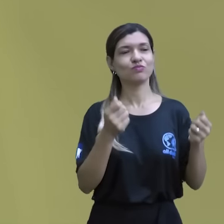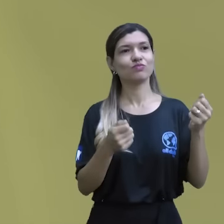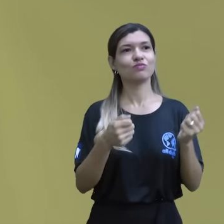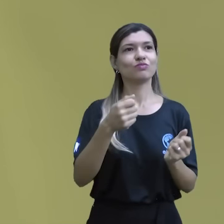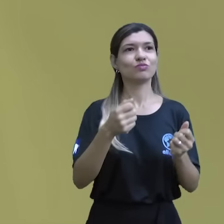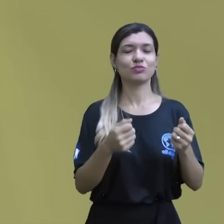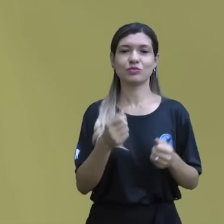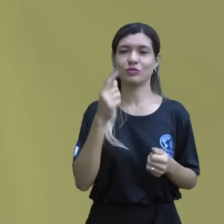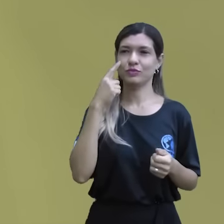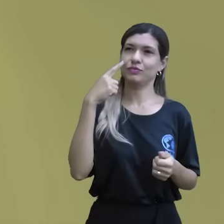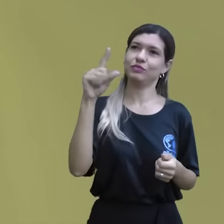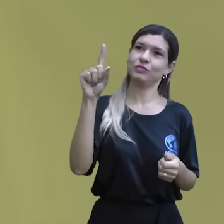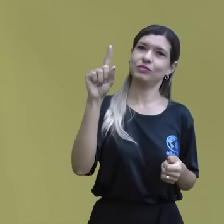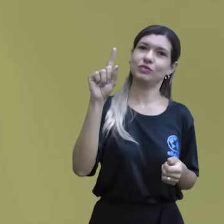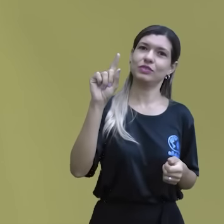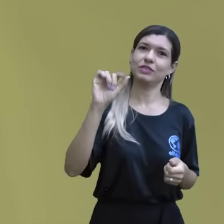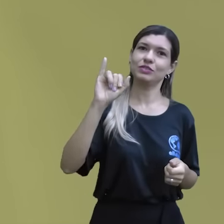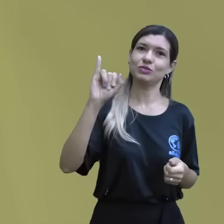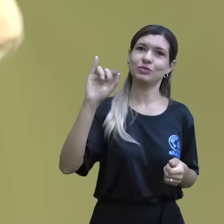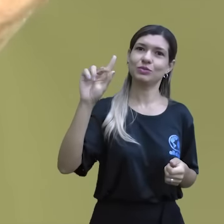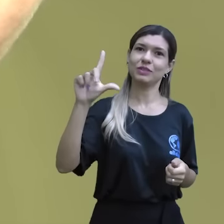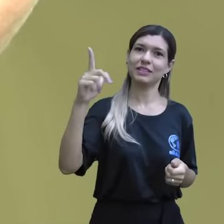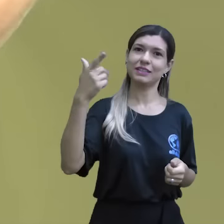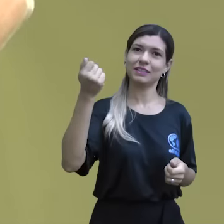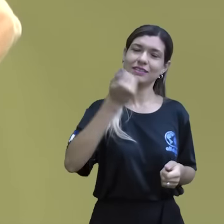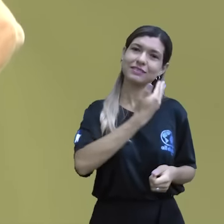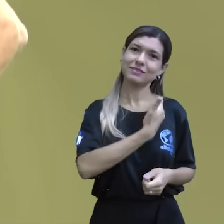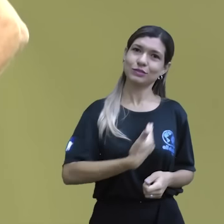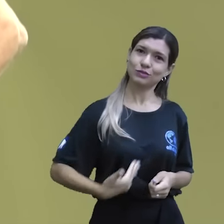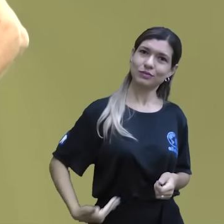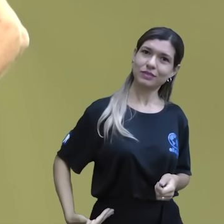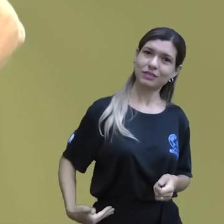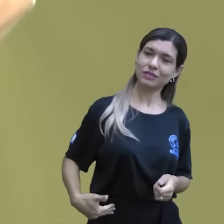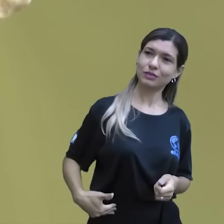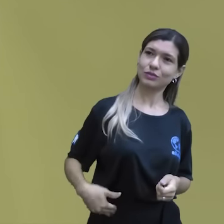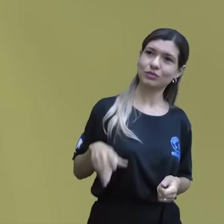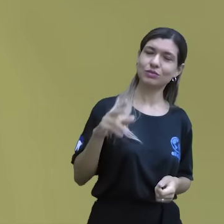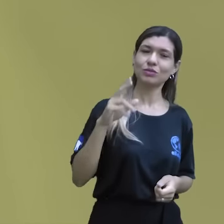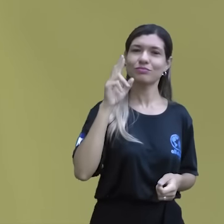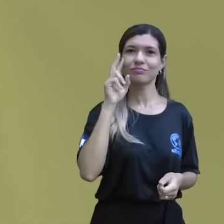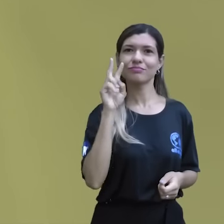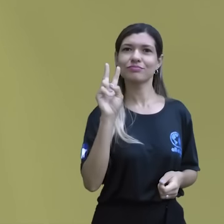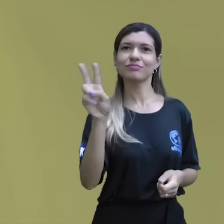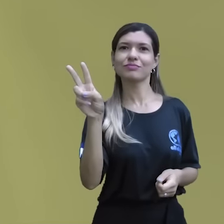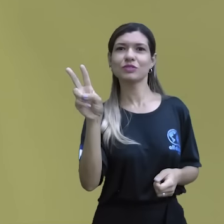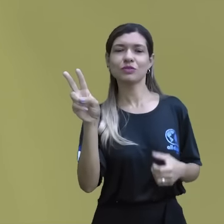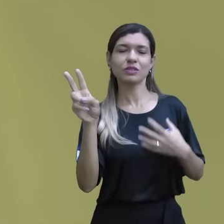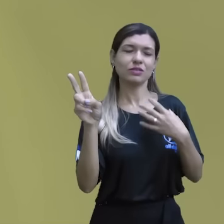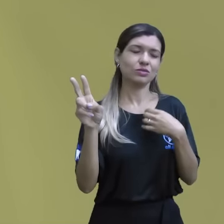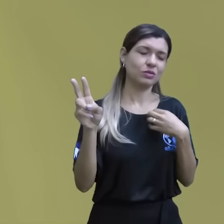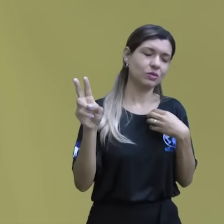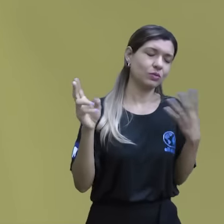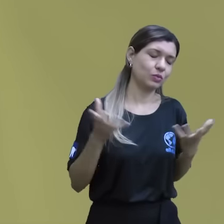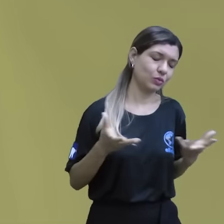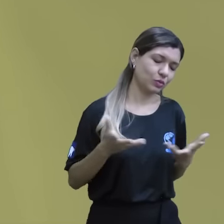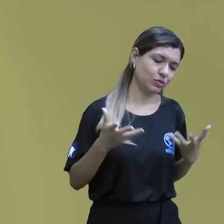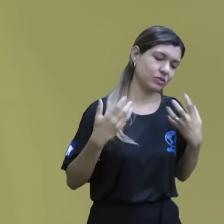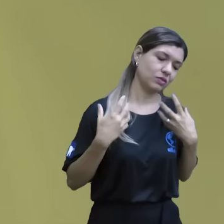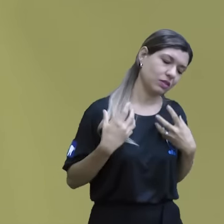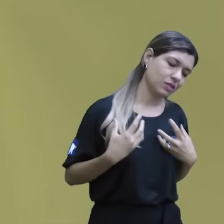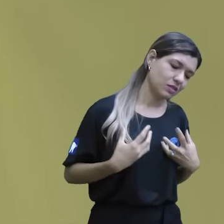é um companheiro de longa data. Aí eu fico pensando, puxa vida, Esse homem morreu com 41